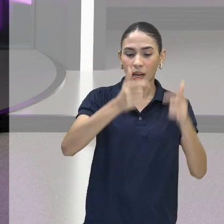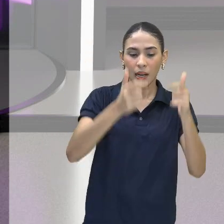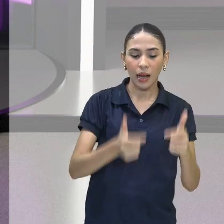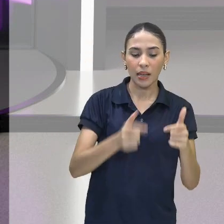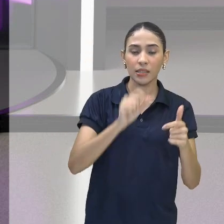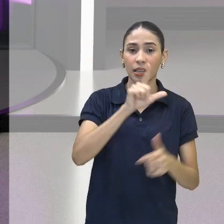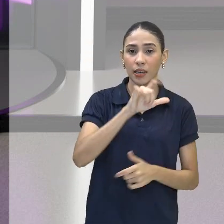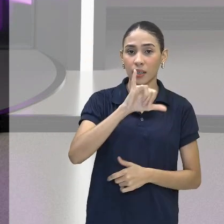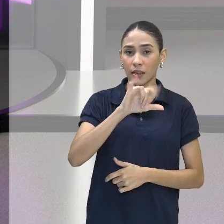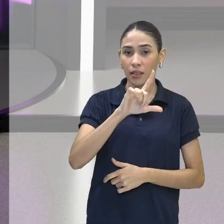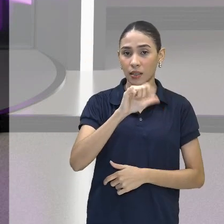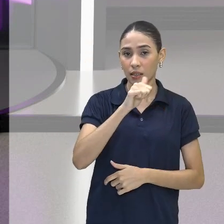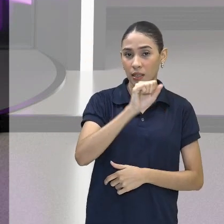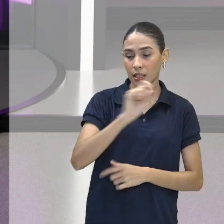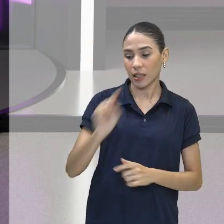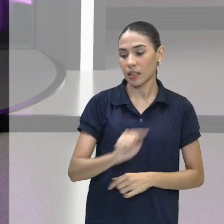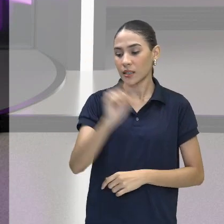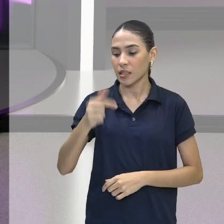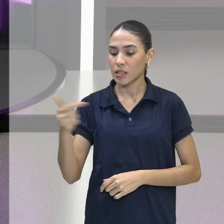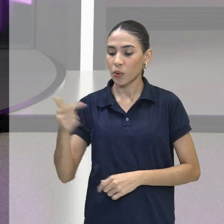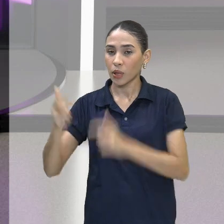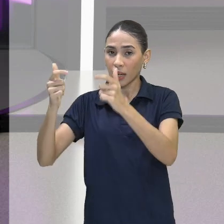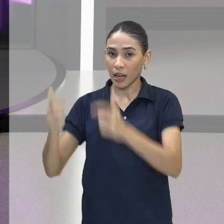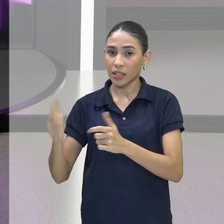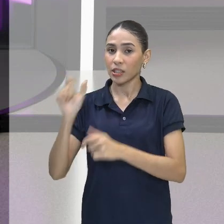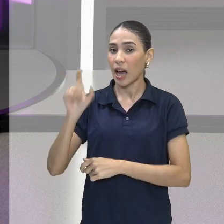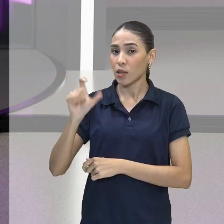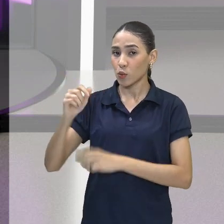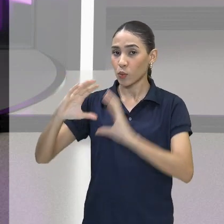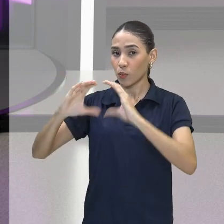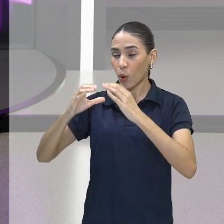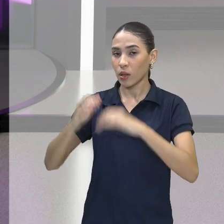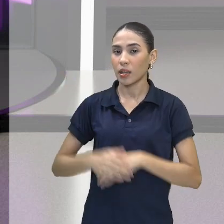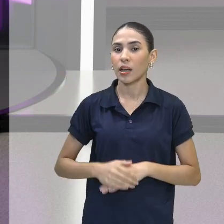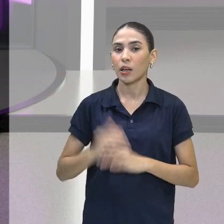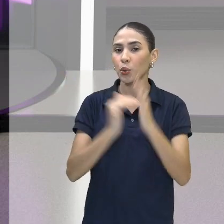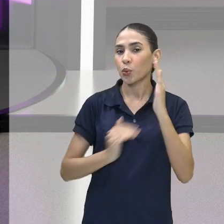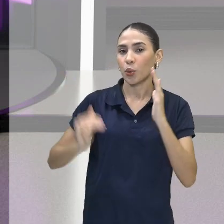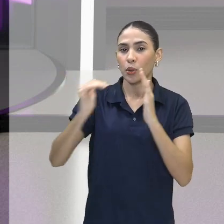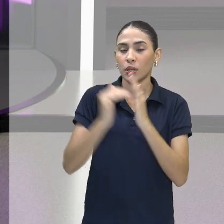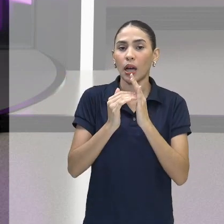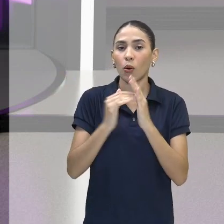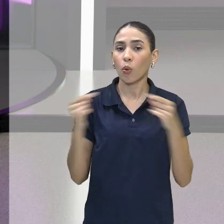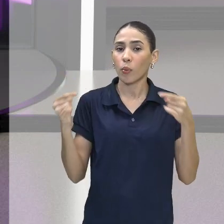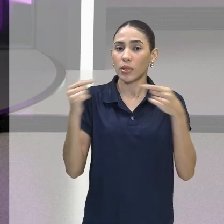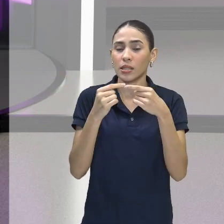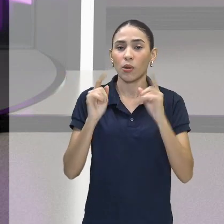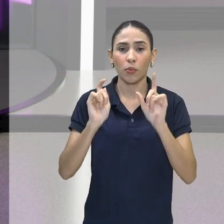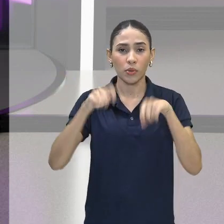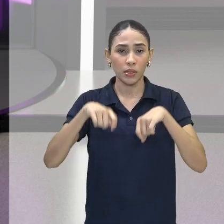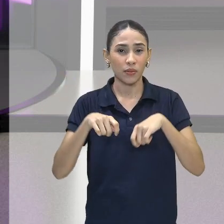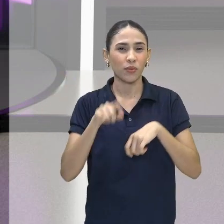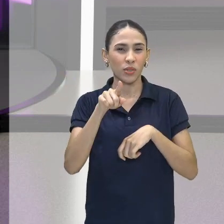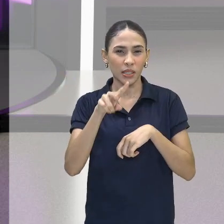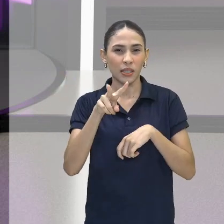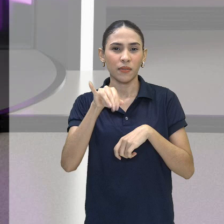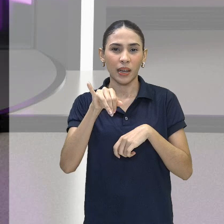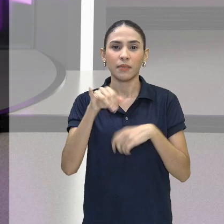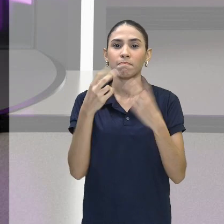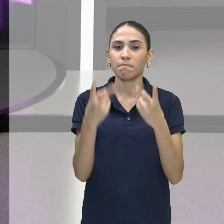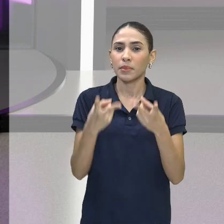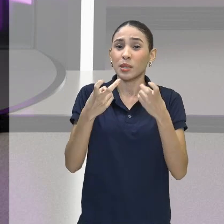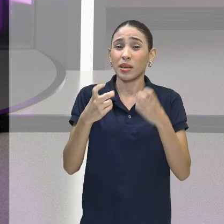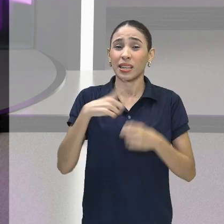a lilás e na segunda azul. Beleza. E o total de combinações possíveis? A gente viu que eu posso fazer 16